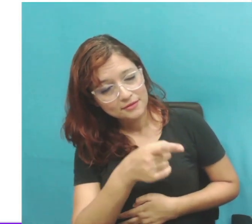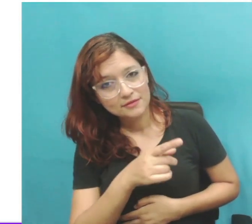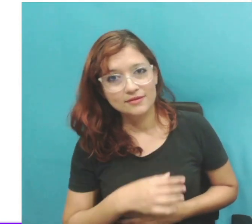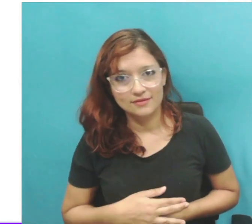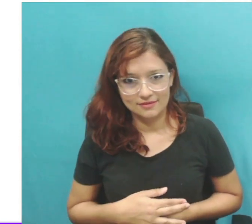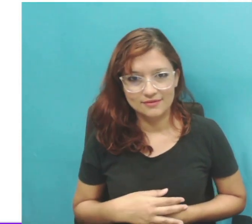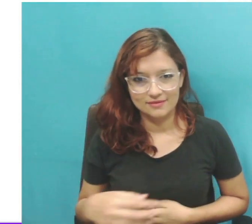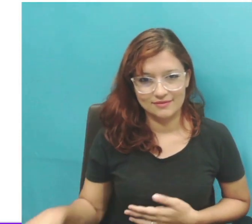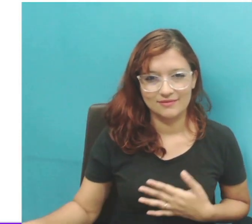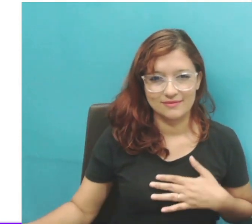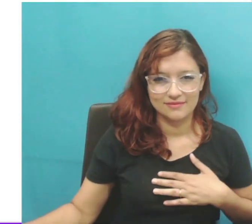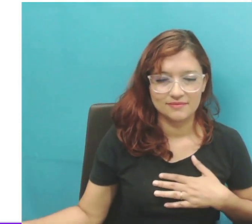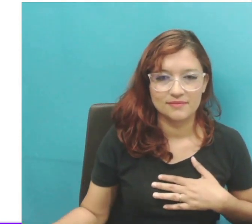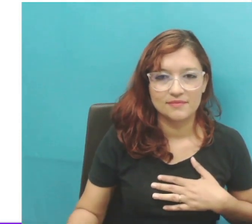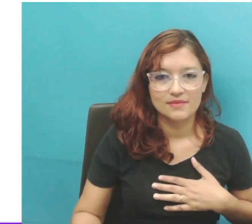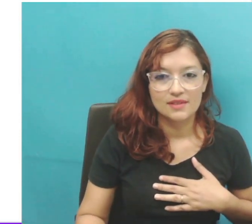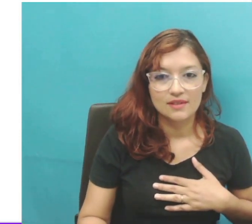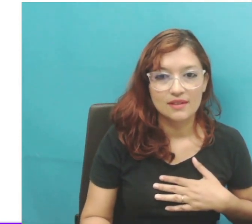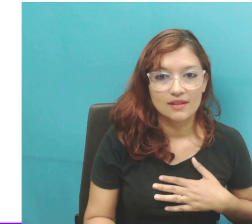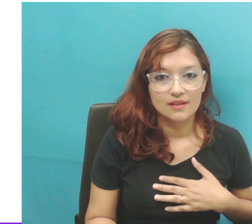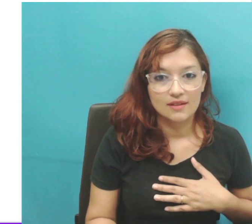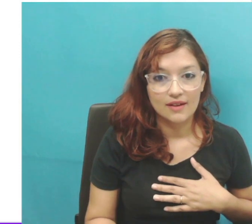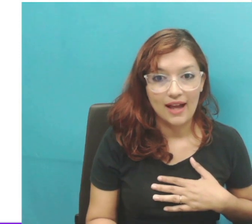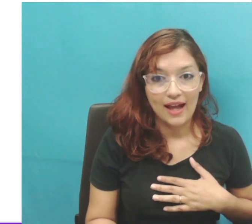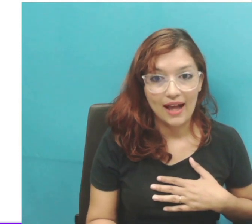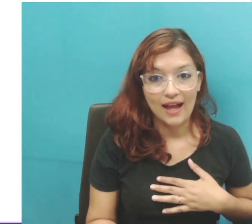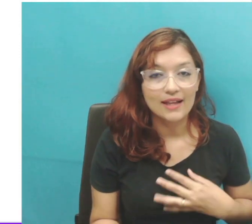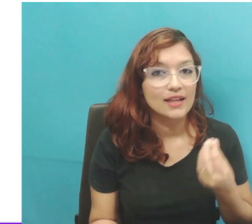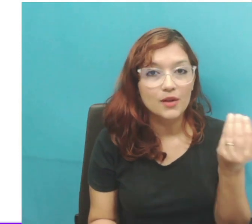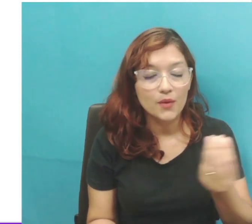Ai, prazer em conhecer você.